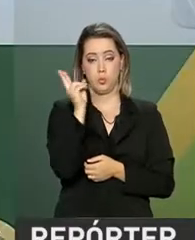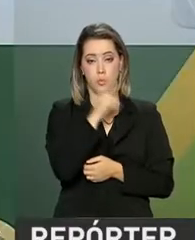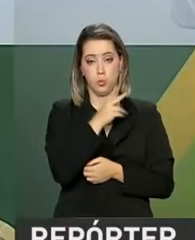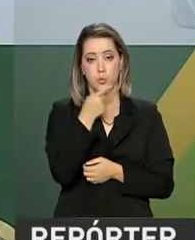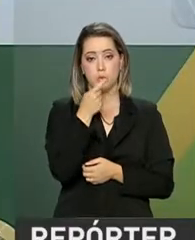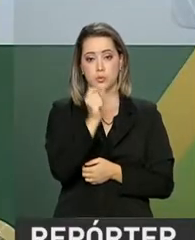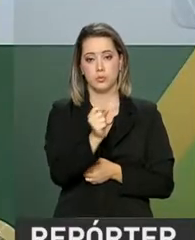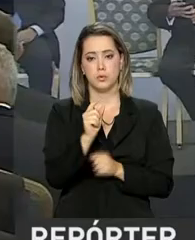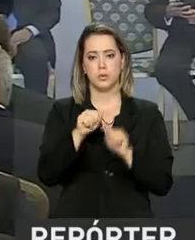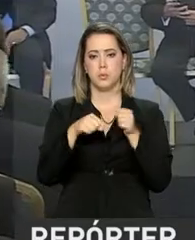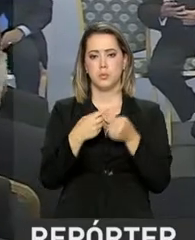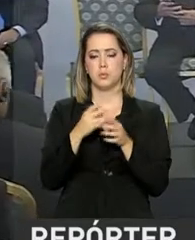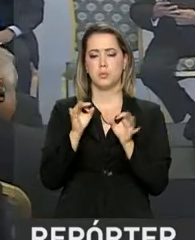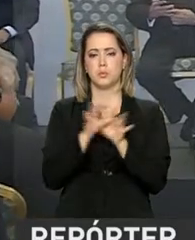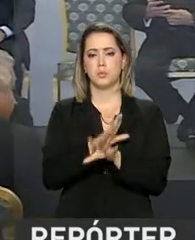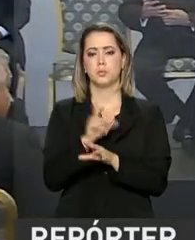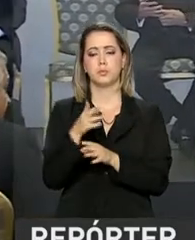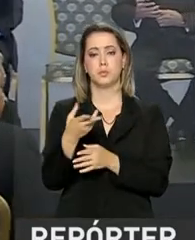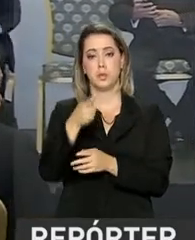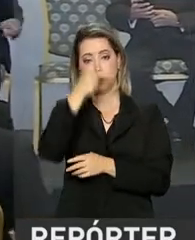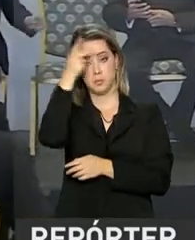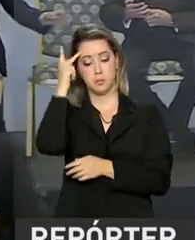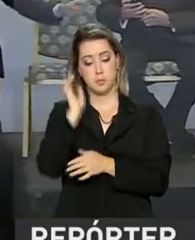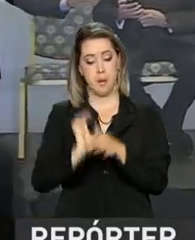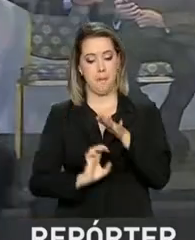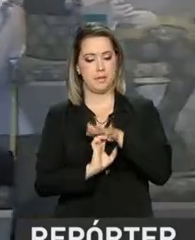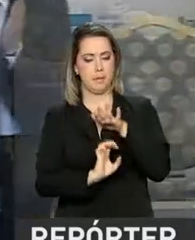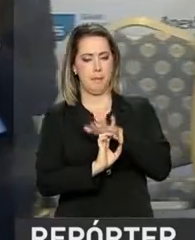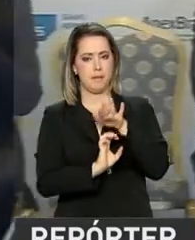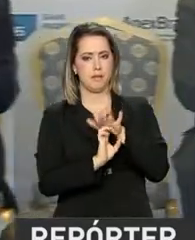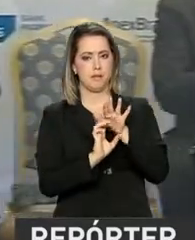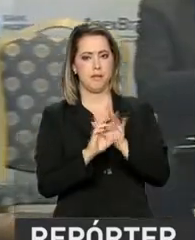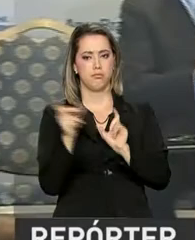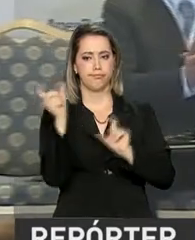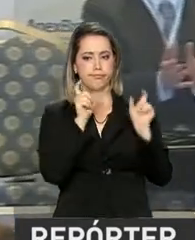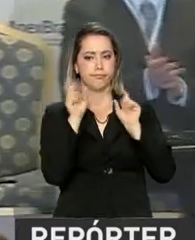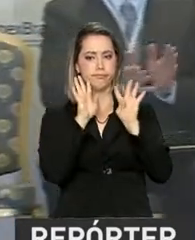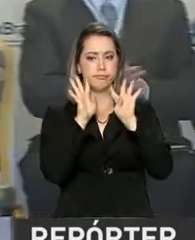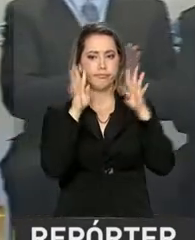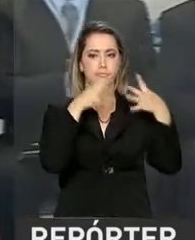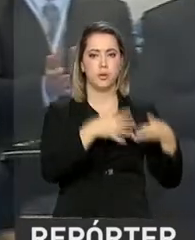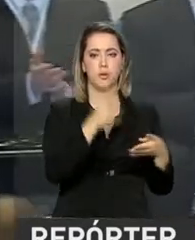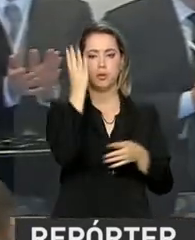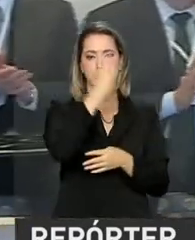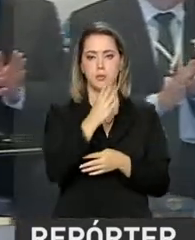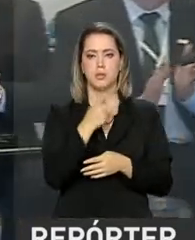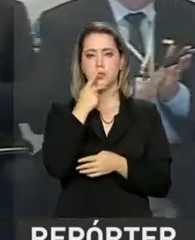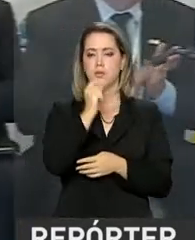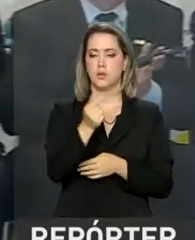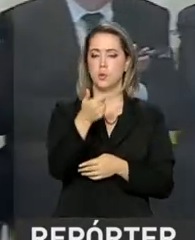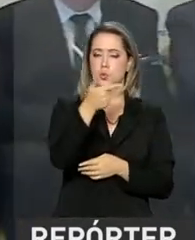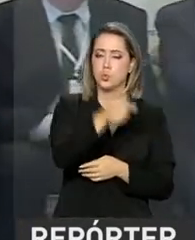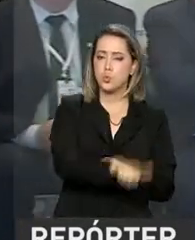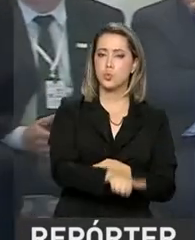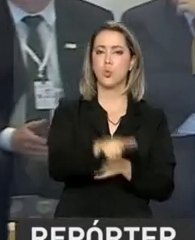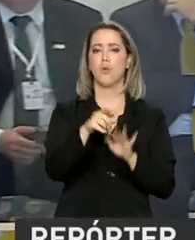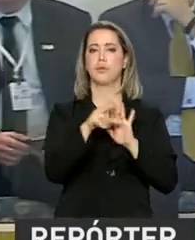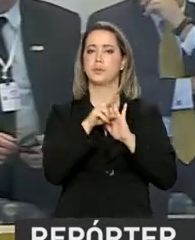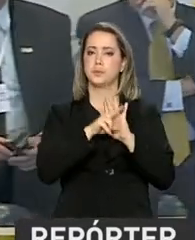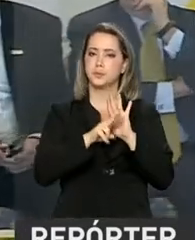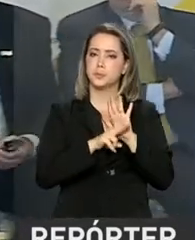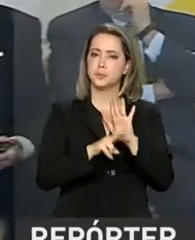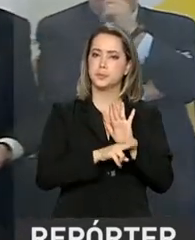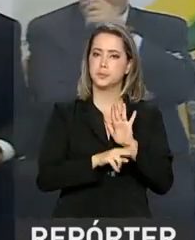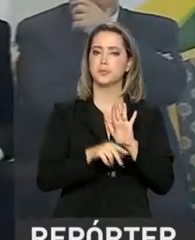encerramento do seminário de captação de investimentos russos no brasil temer voltou a falar sobre as reformas e também citou áreas que têm